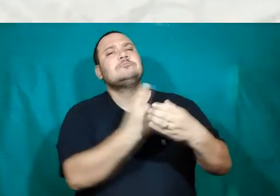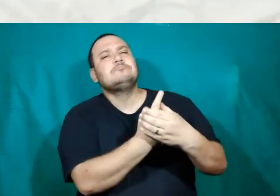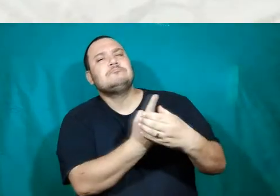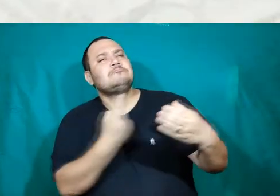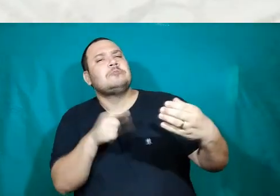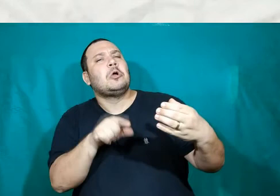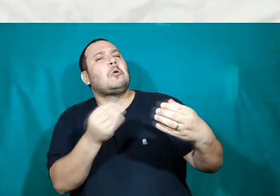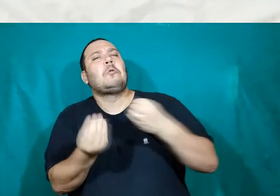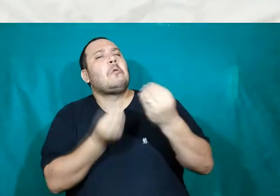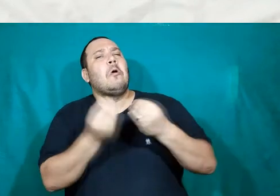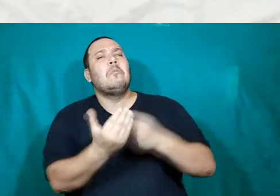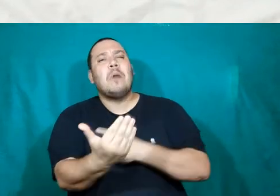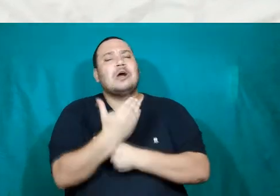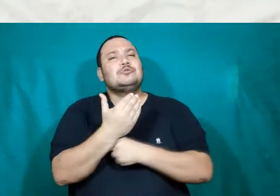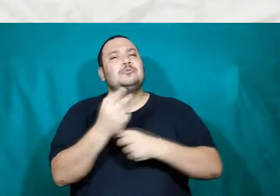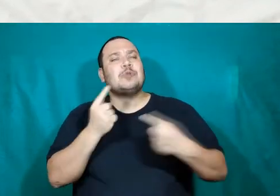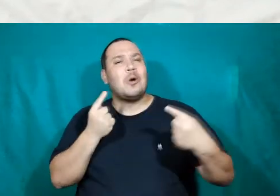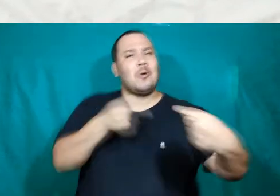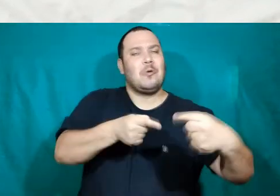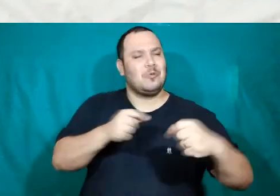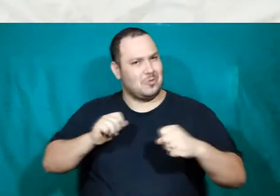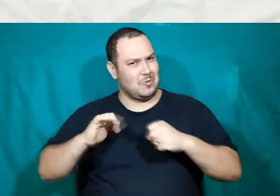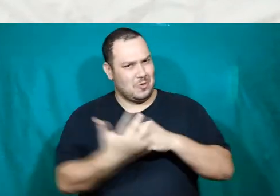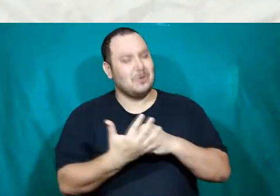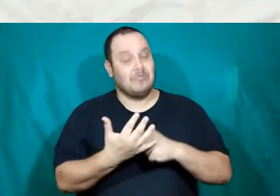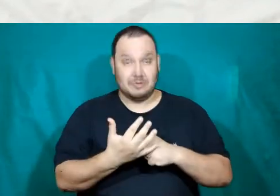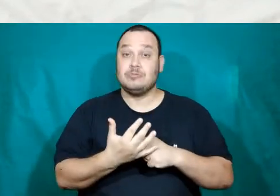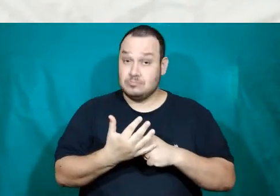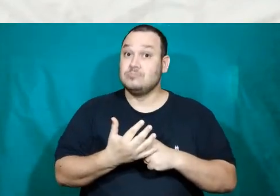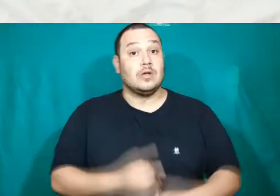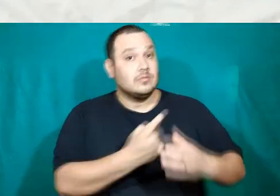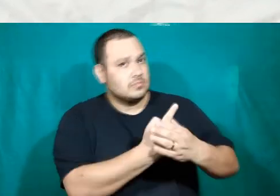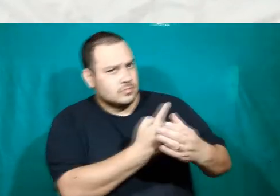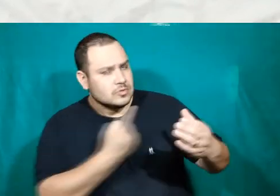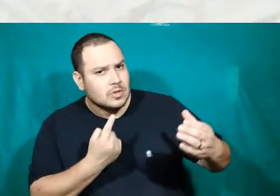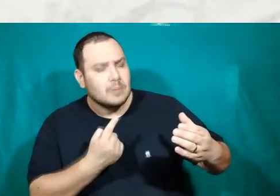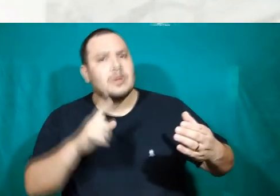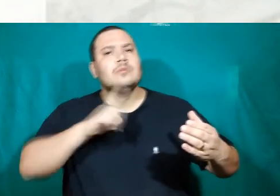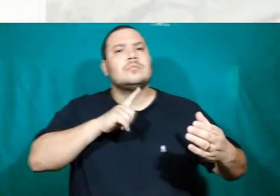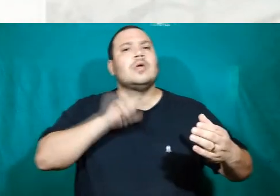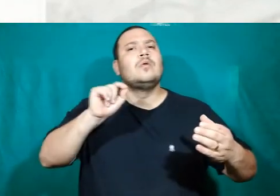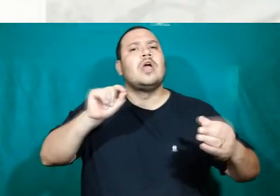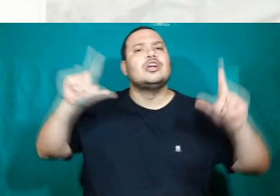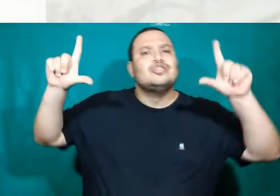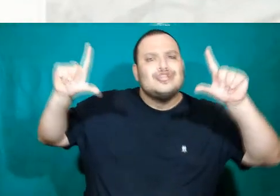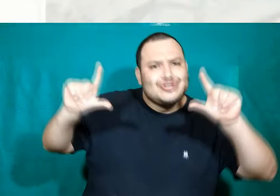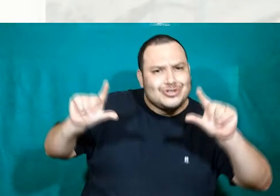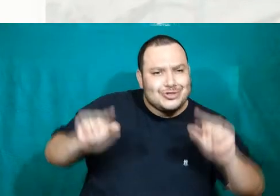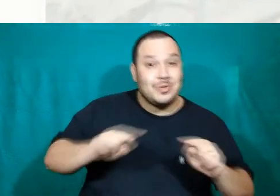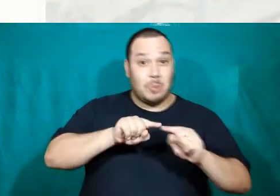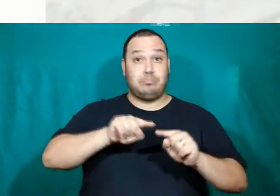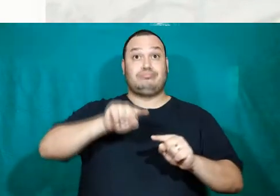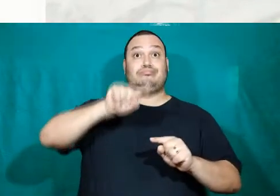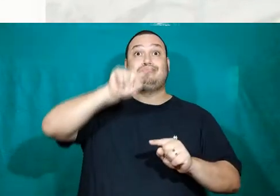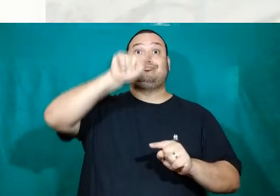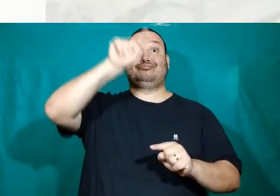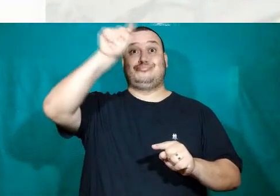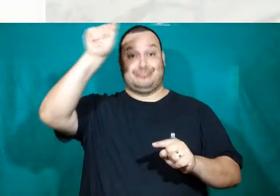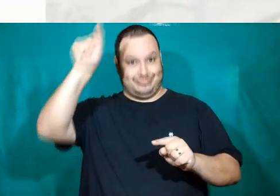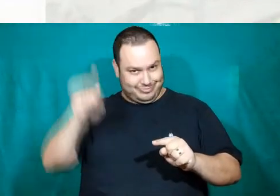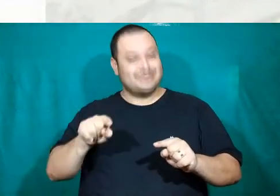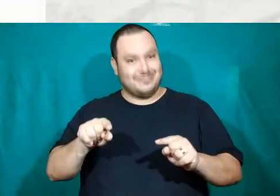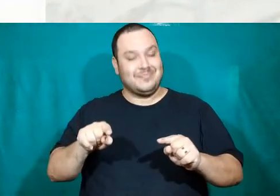ele é realmente tão importante assim? Com o isolamento social, ocorre a desaceleração no crescimento exponencial da